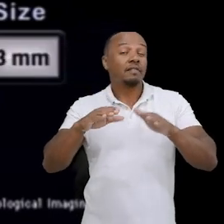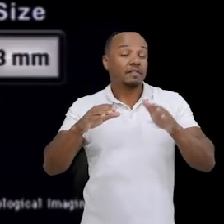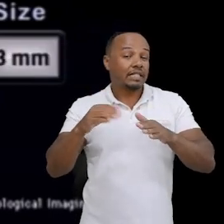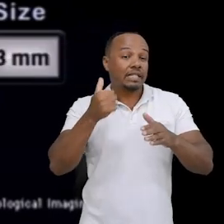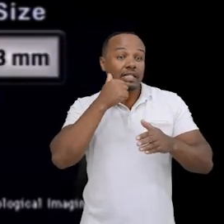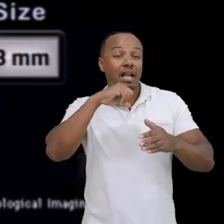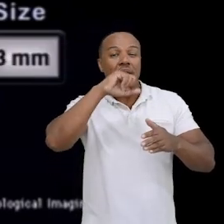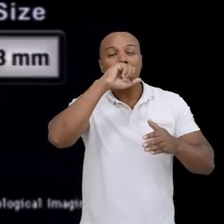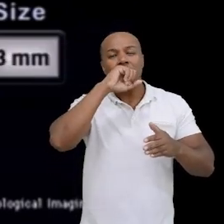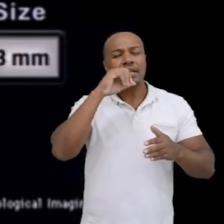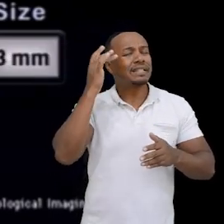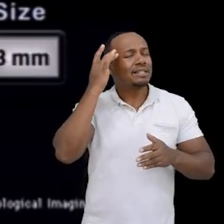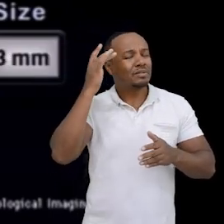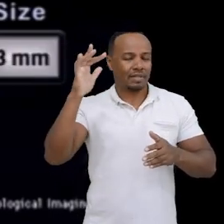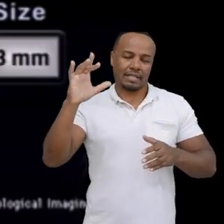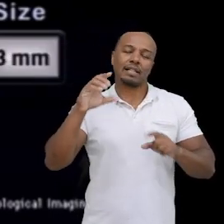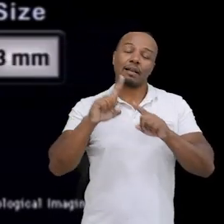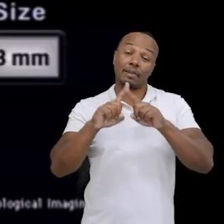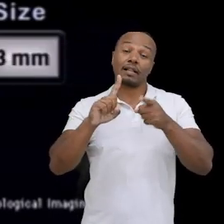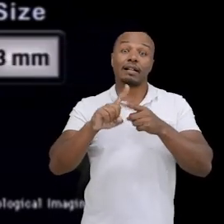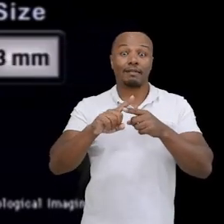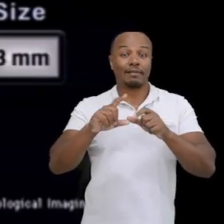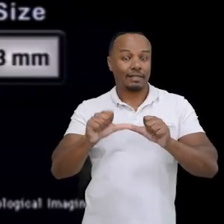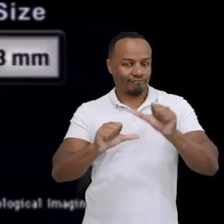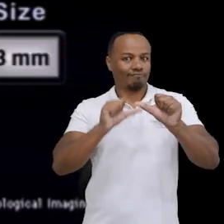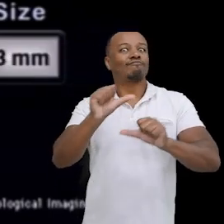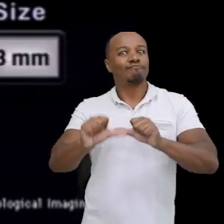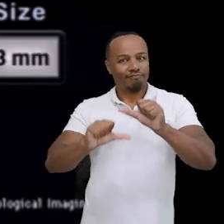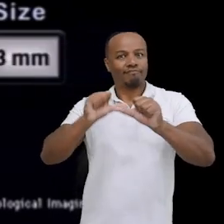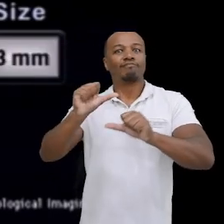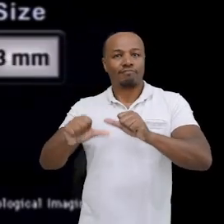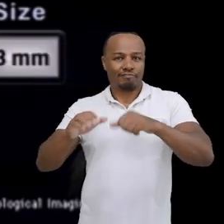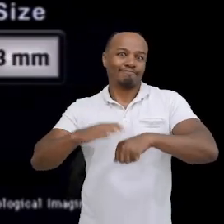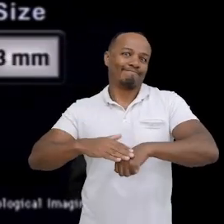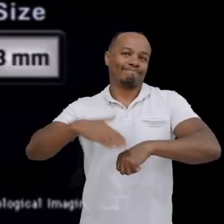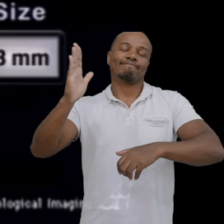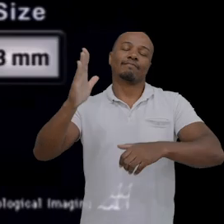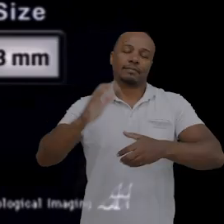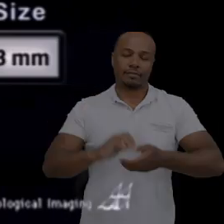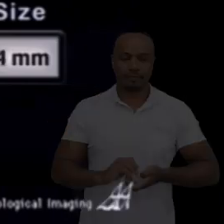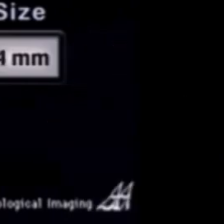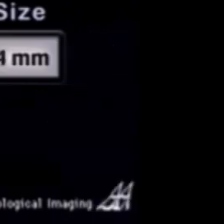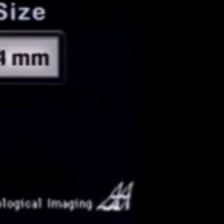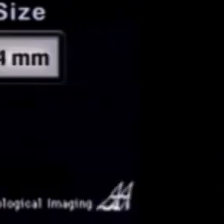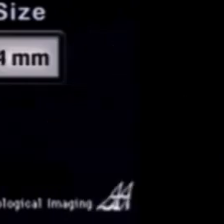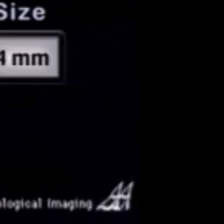as transformações já estão sendo bem intensas.